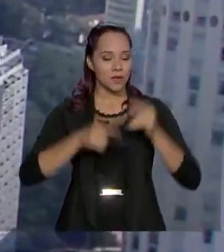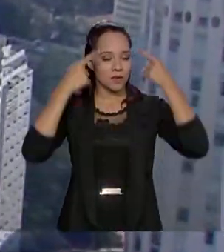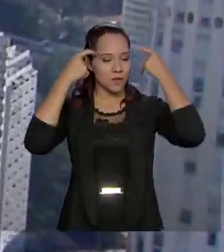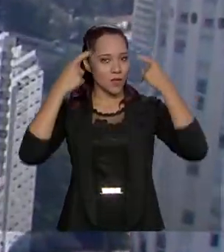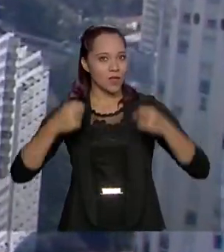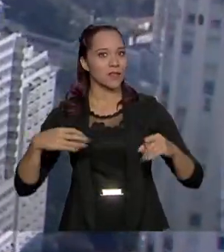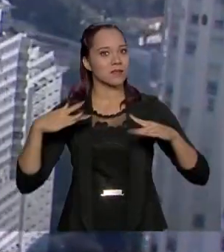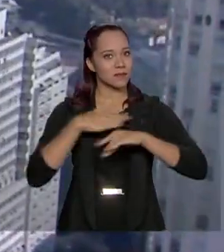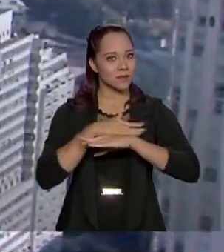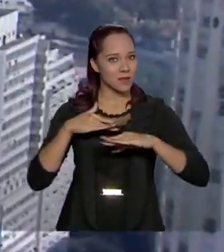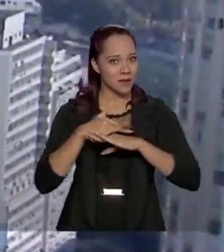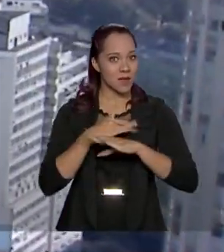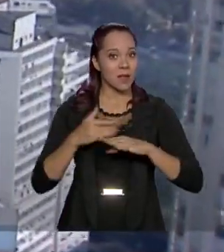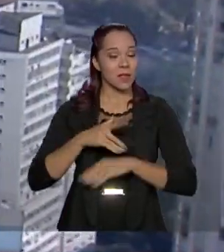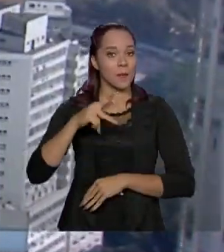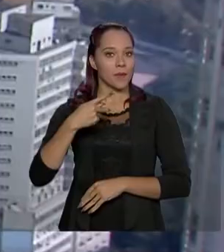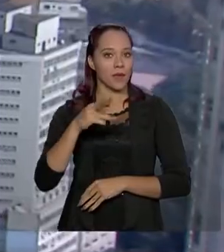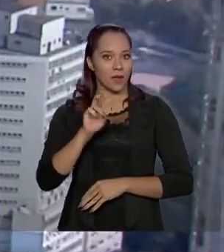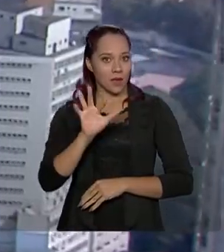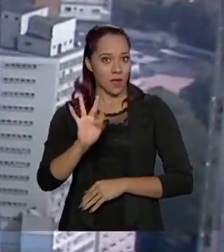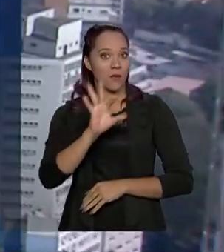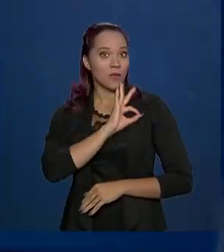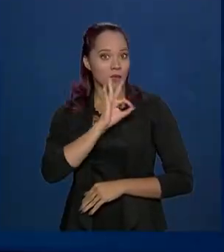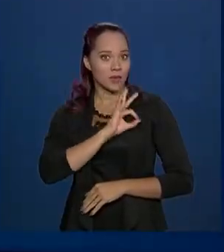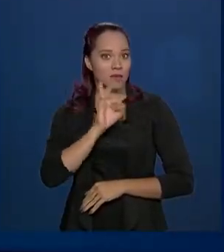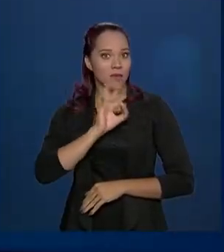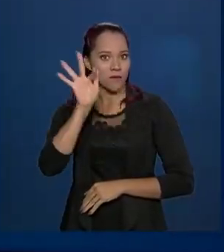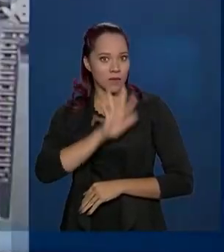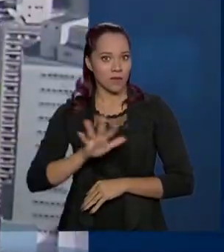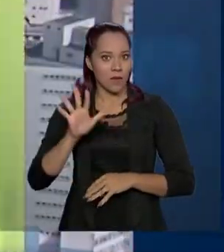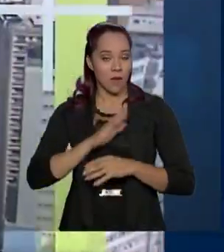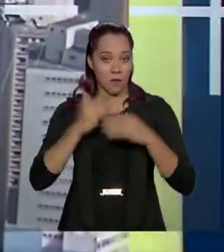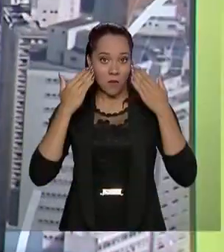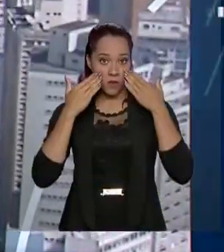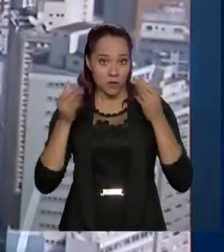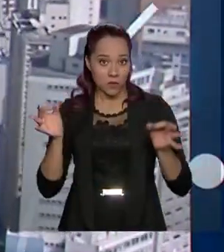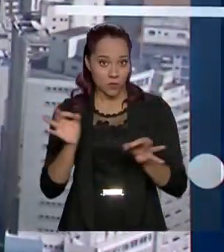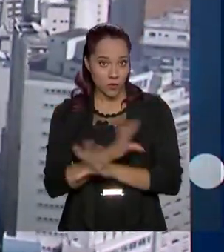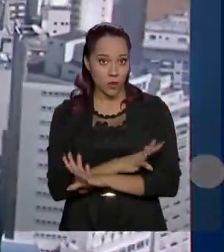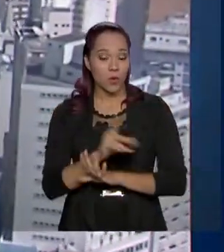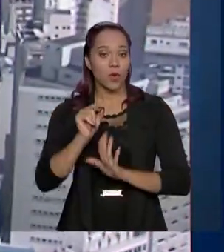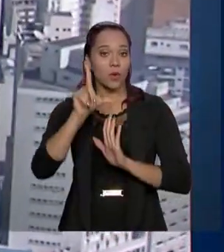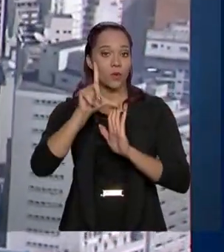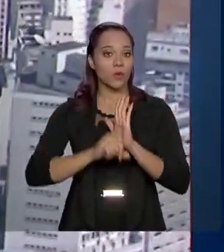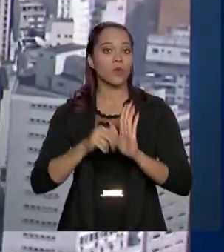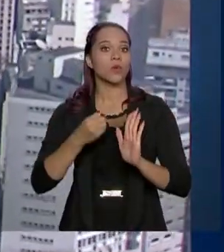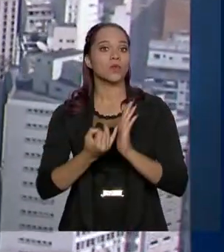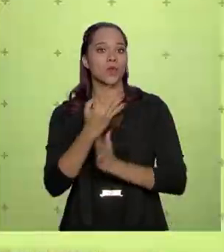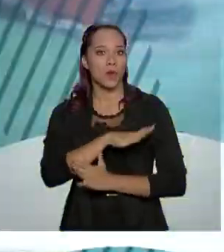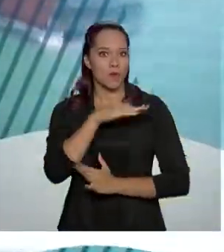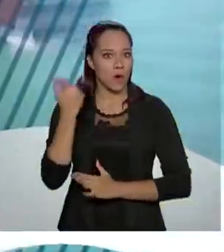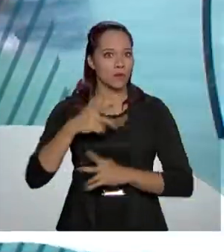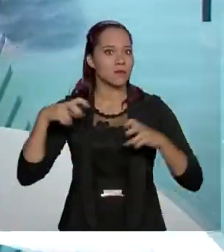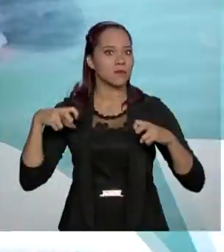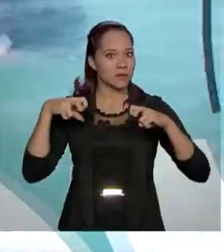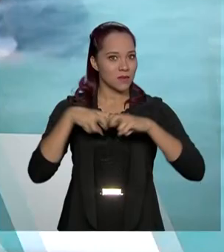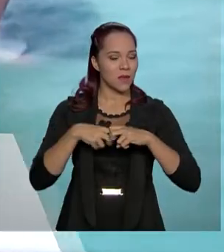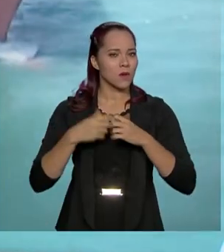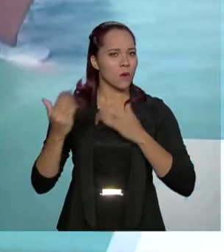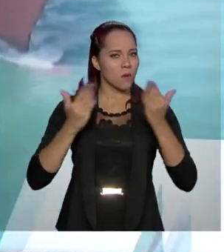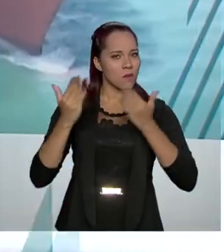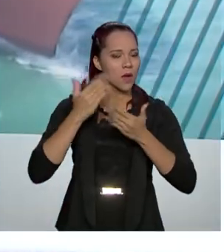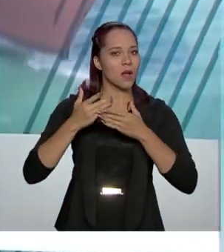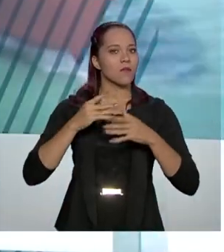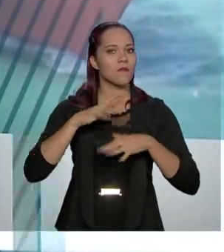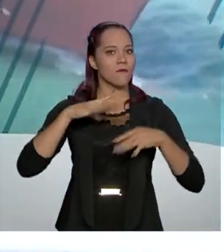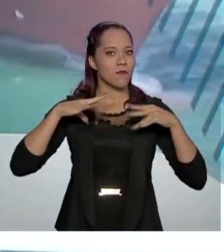nas estradas. A Polícia Rodoviária Federal encerra a operação Ano Novo com redução no número de mortes e acidentes na comparação